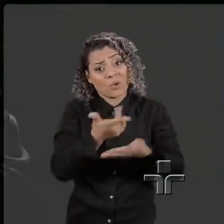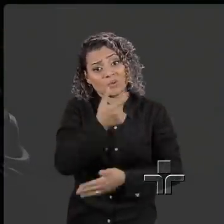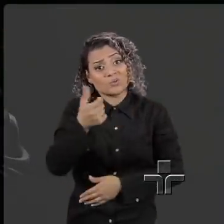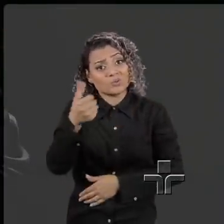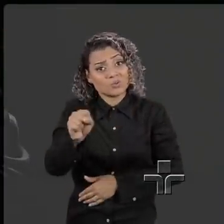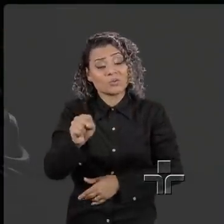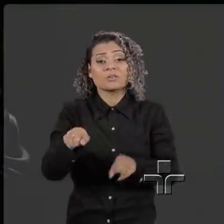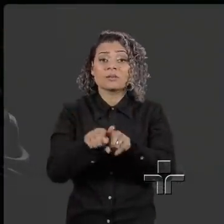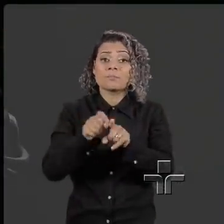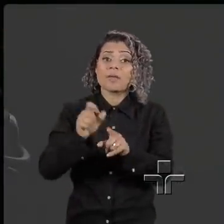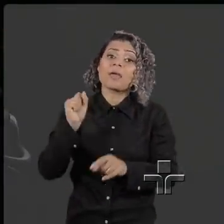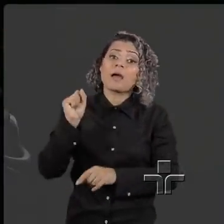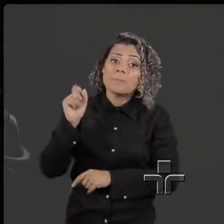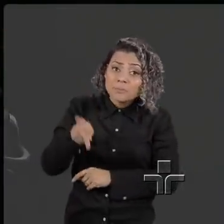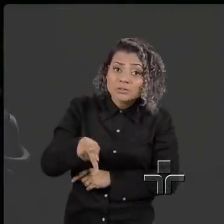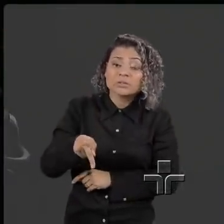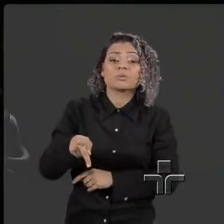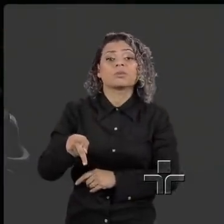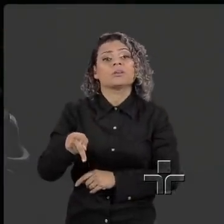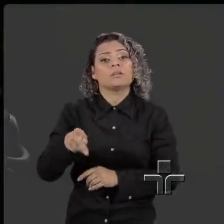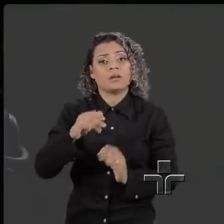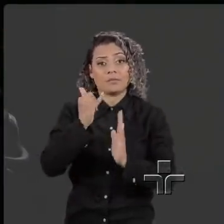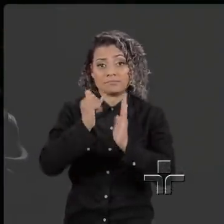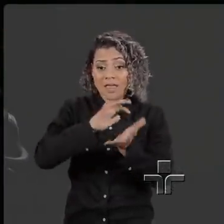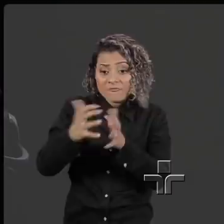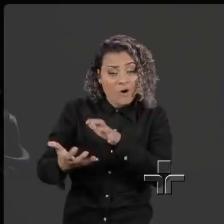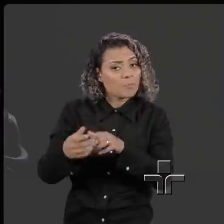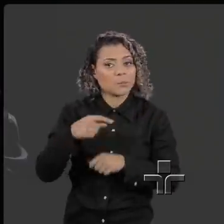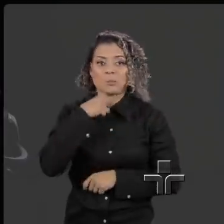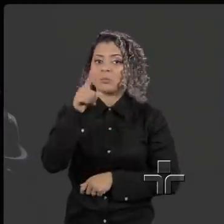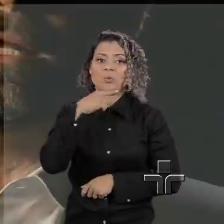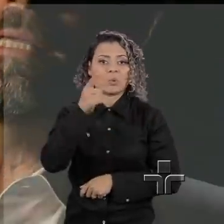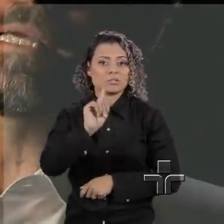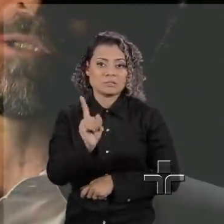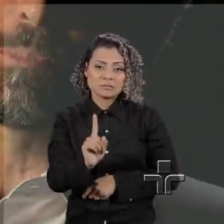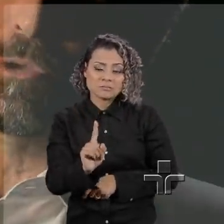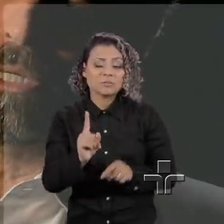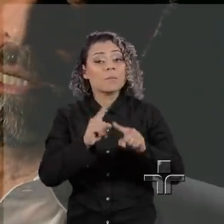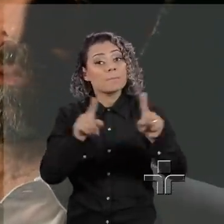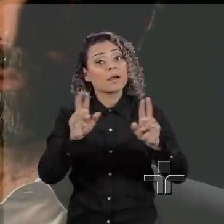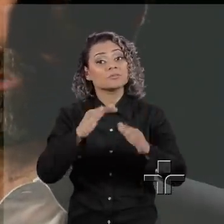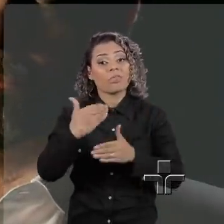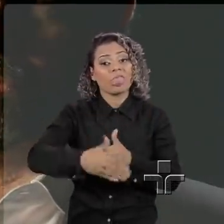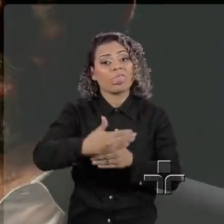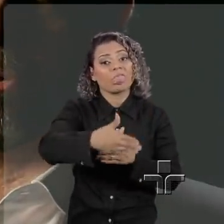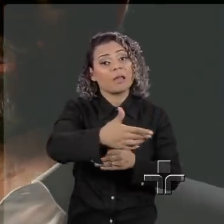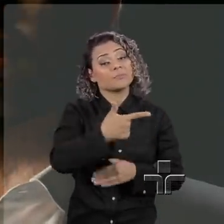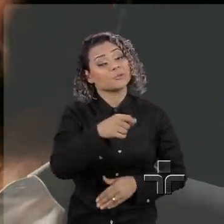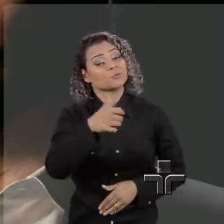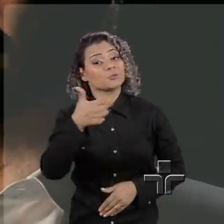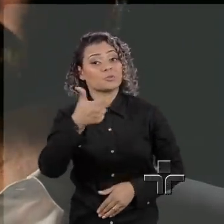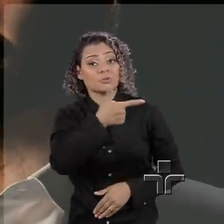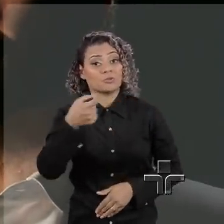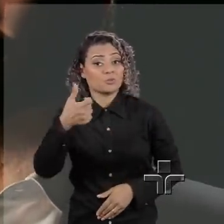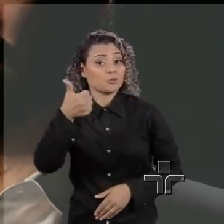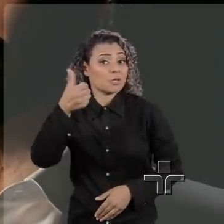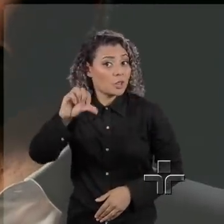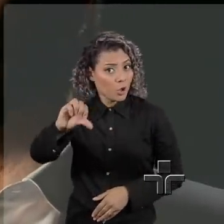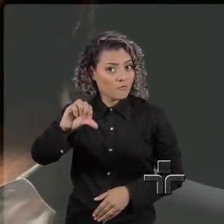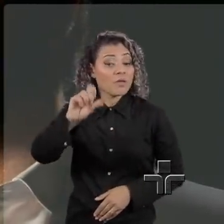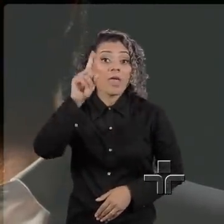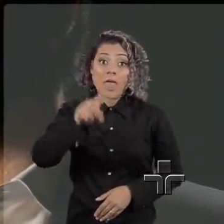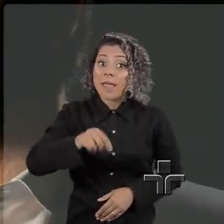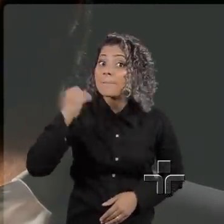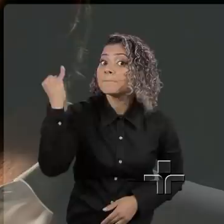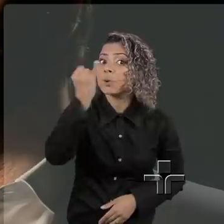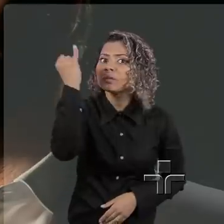a reforma previdenciária do sistema previdenciário, não ocorreu, não foi aprovado e está sendo postergado para 2019 e é uma questão chave, né,